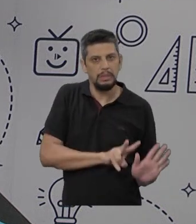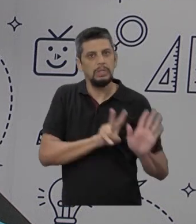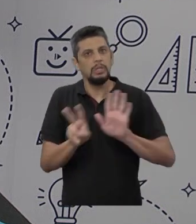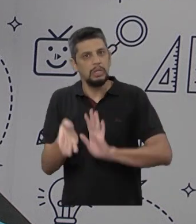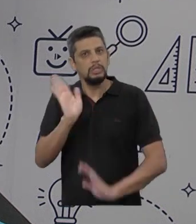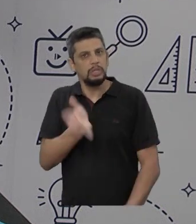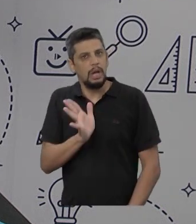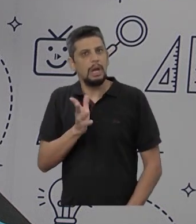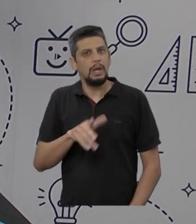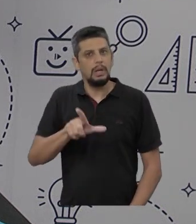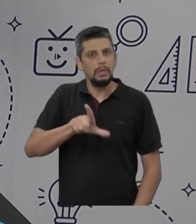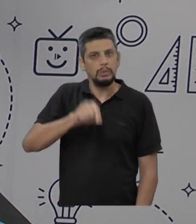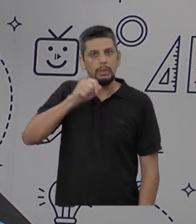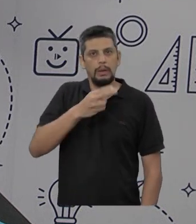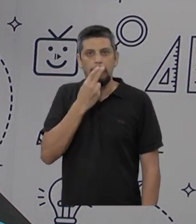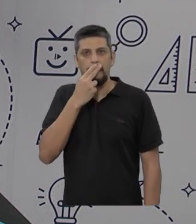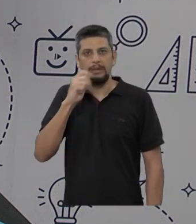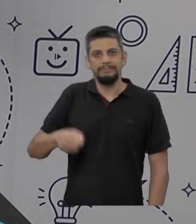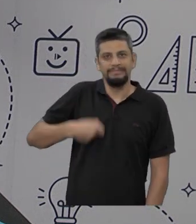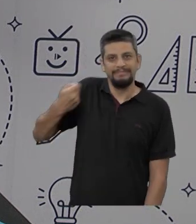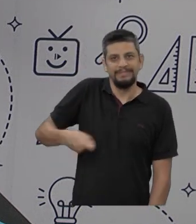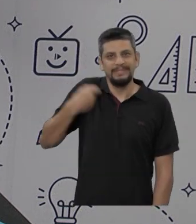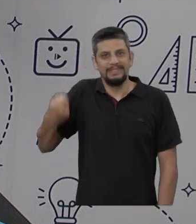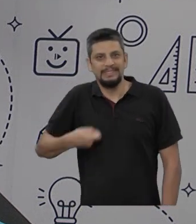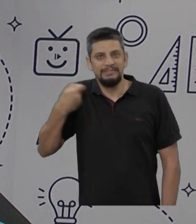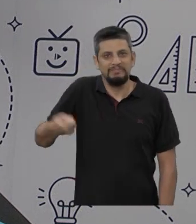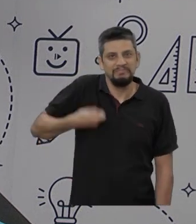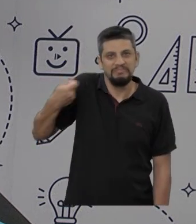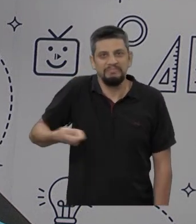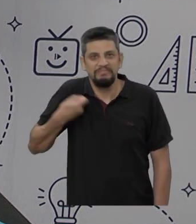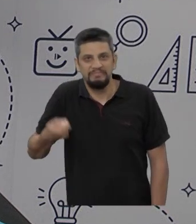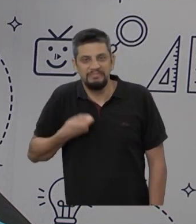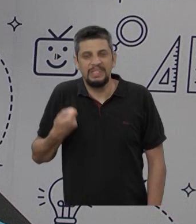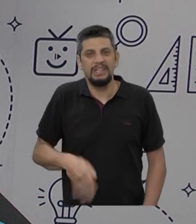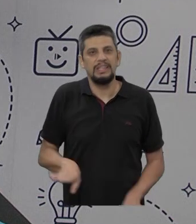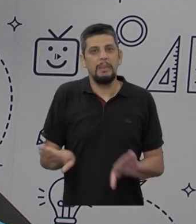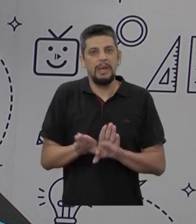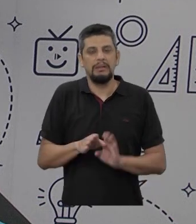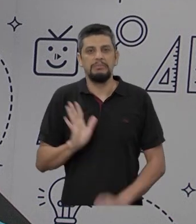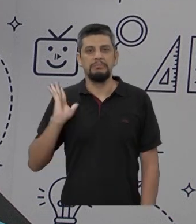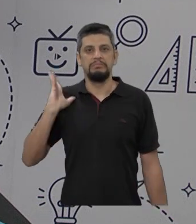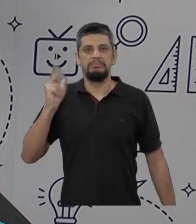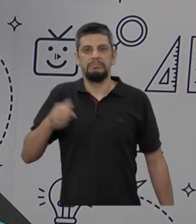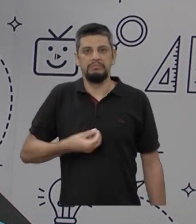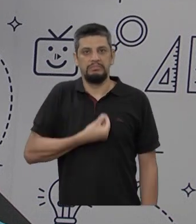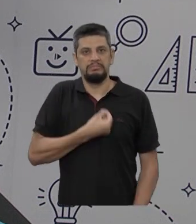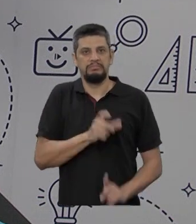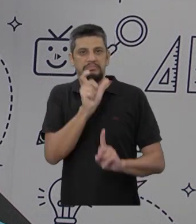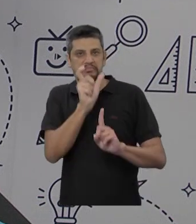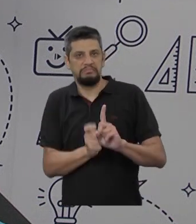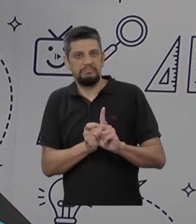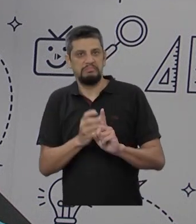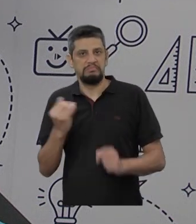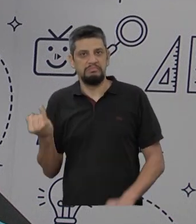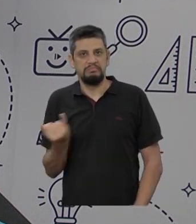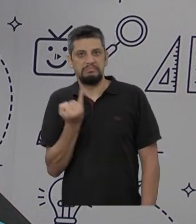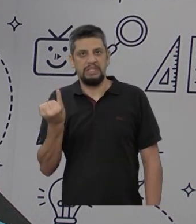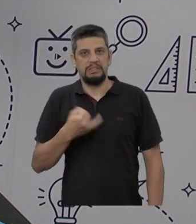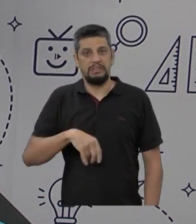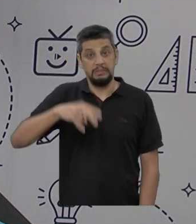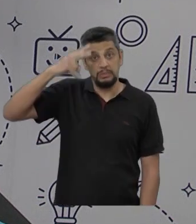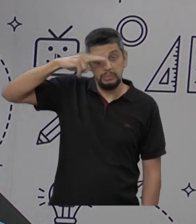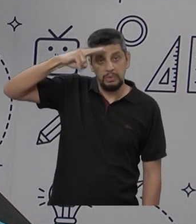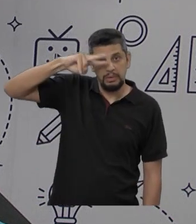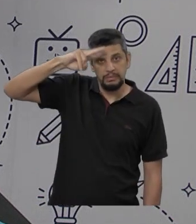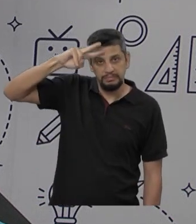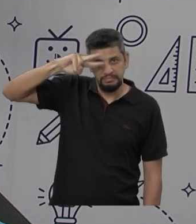da semana, eles escolheram o Charles Chaplin para contar e para entender um pouquinho da vida dele, né? Trouxeram a biografia desse personagem